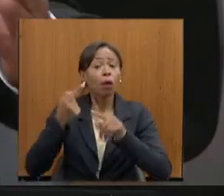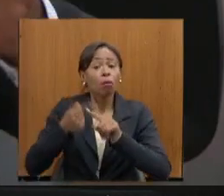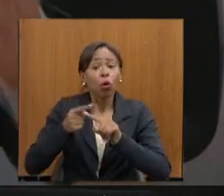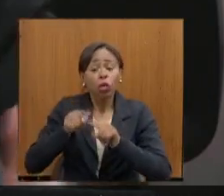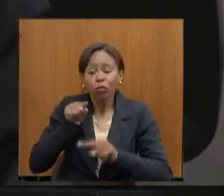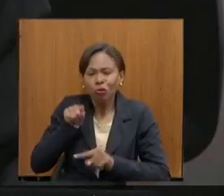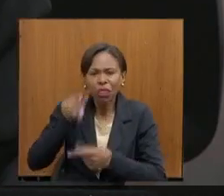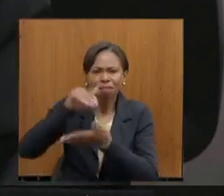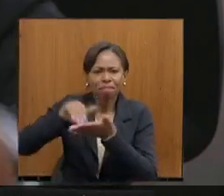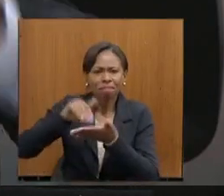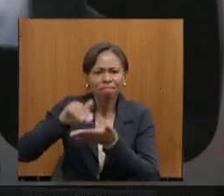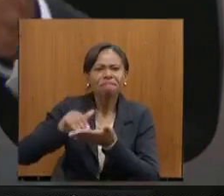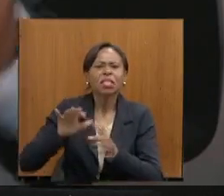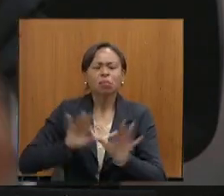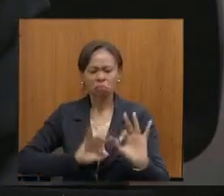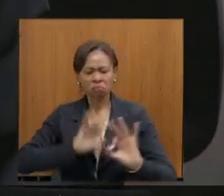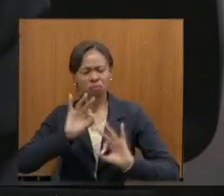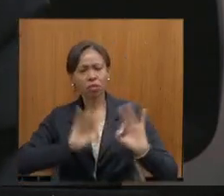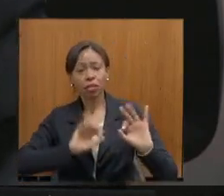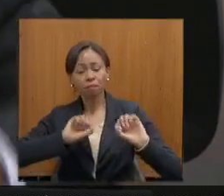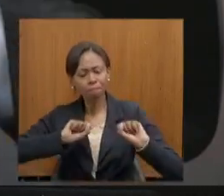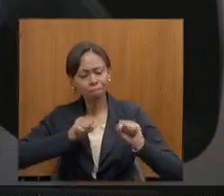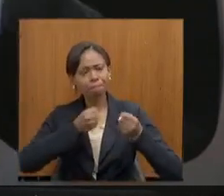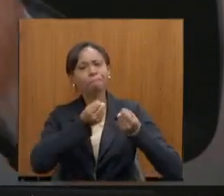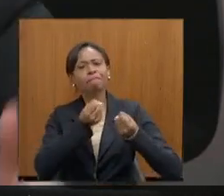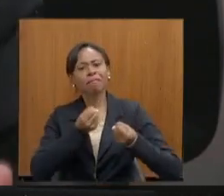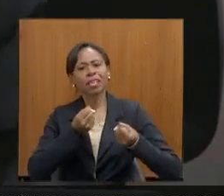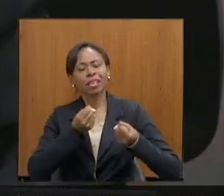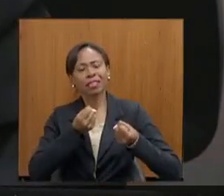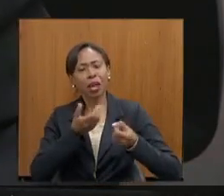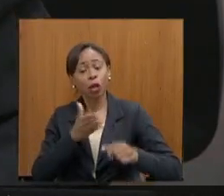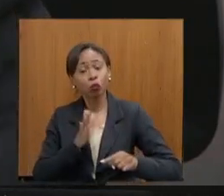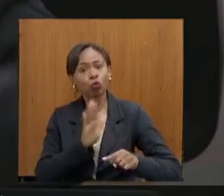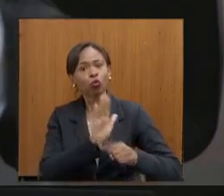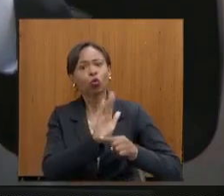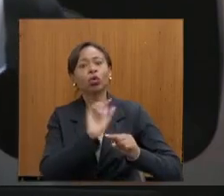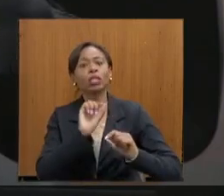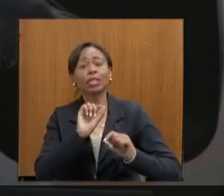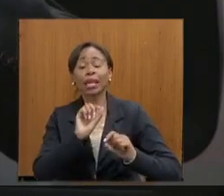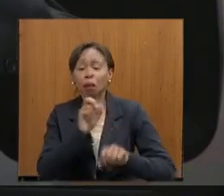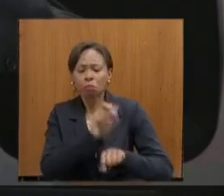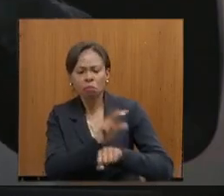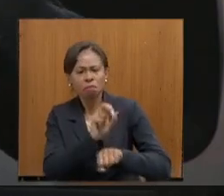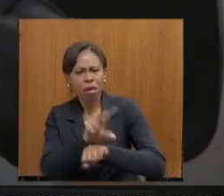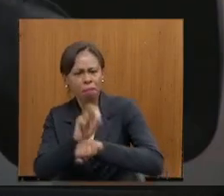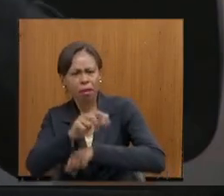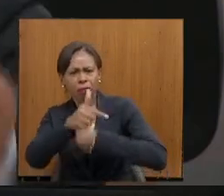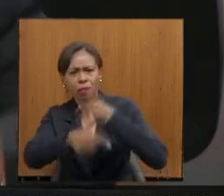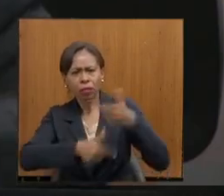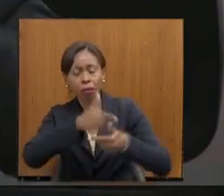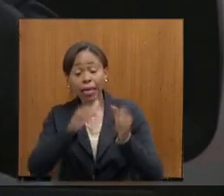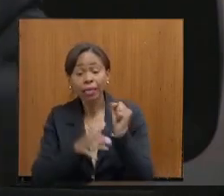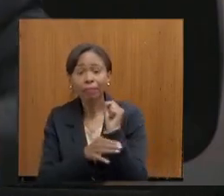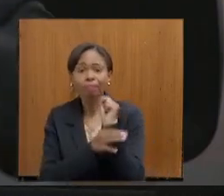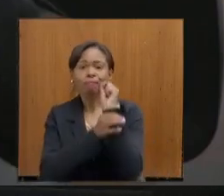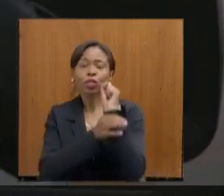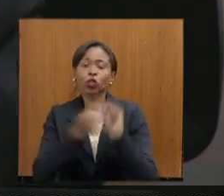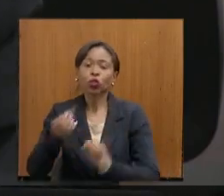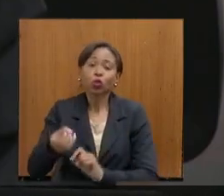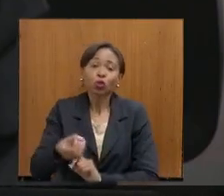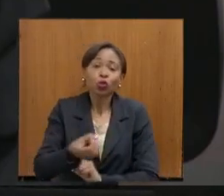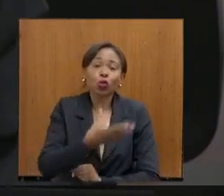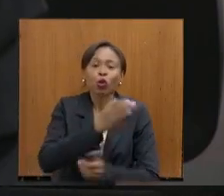tanto que este dia tanto fortalece na geração de emprego no na garantia de